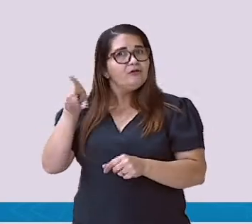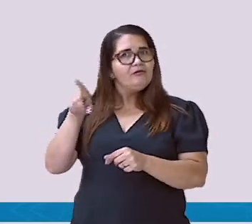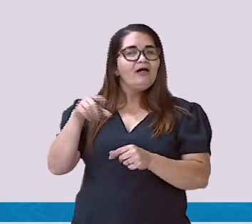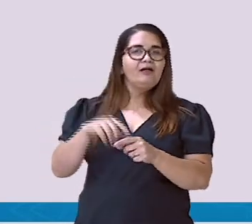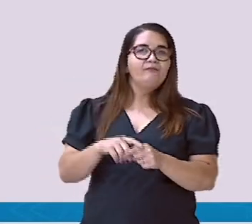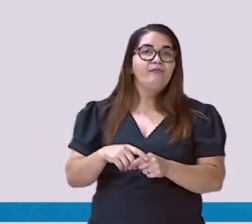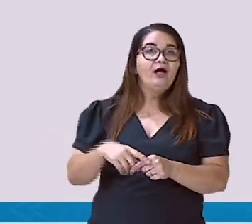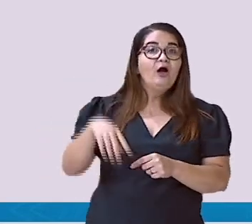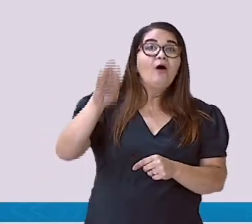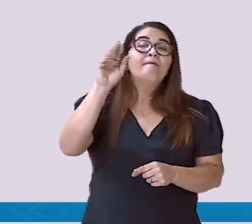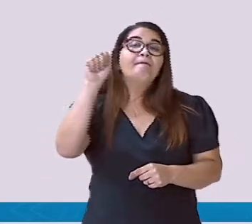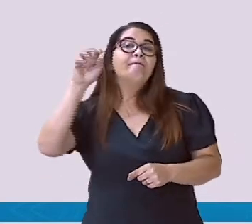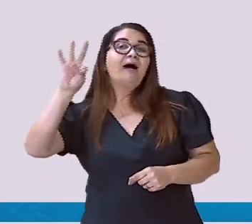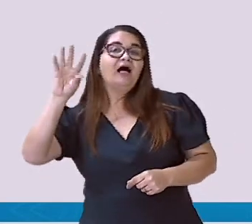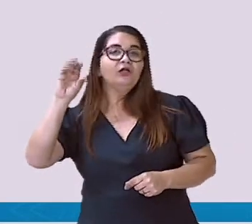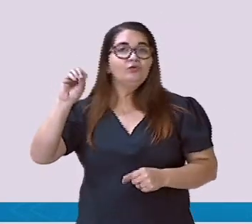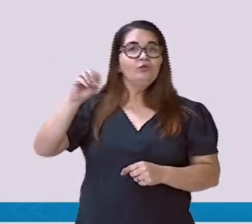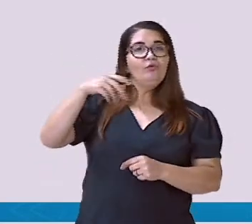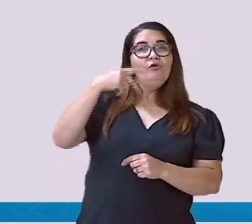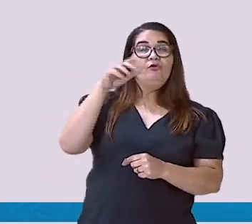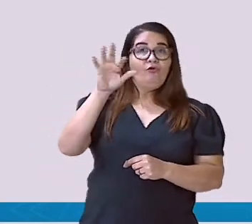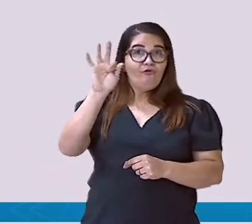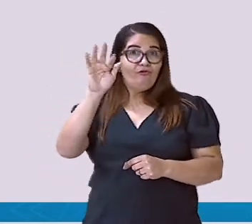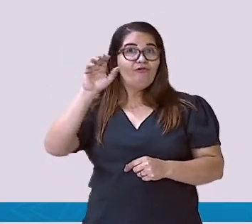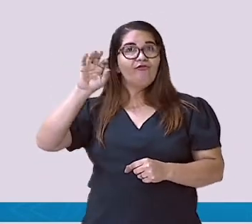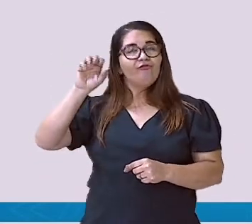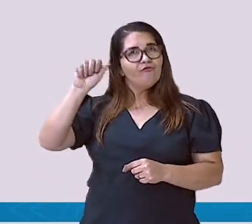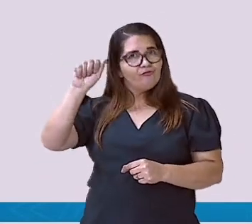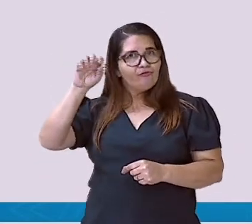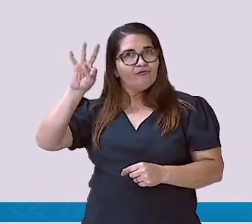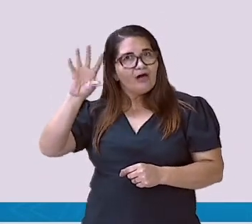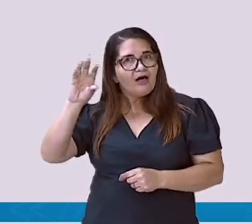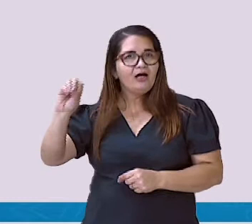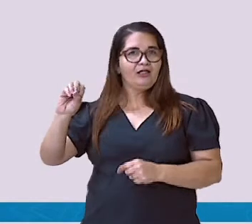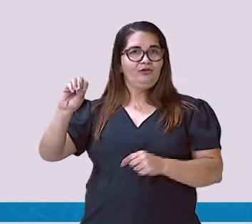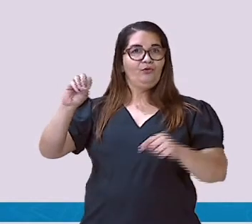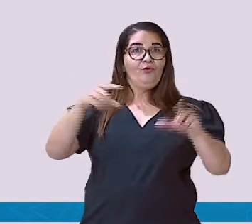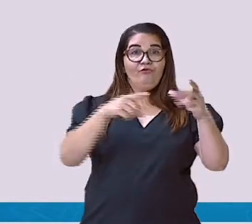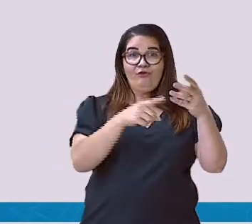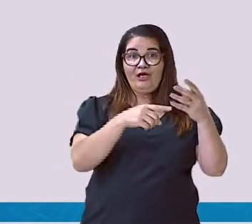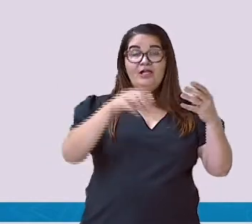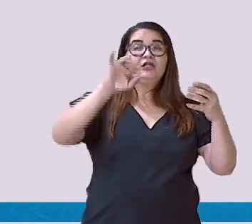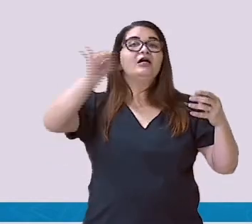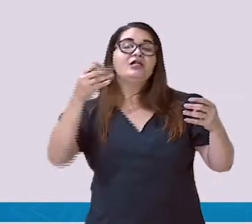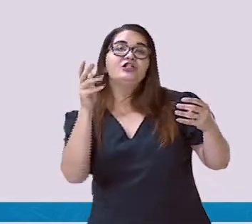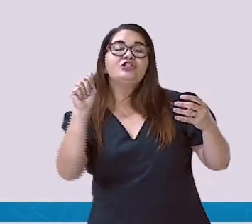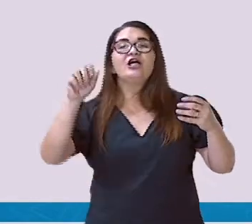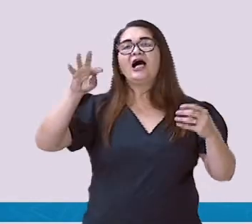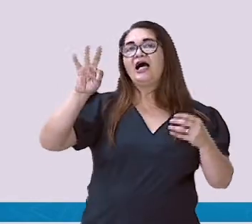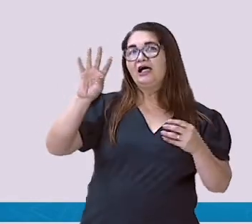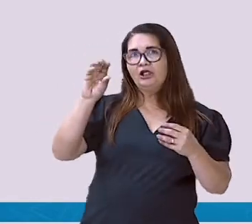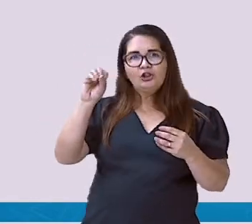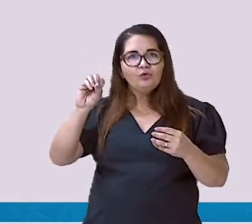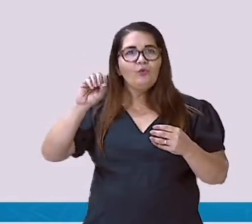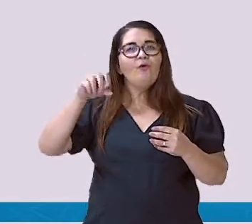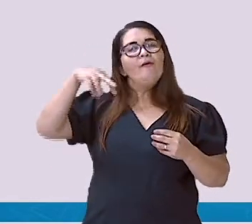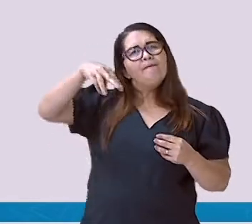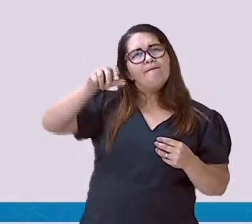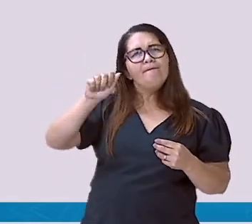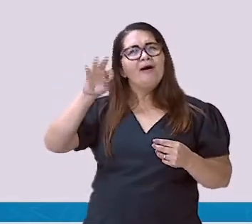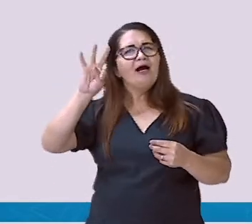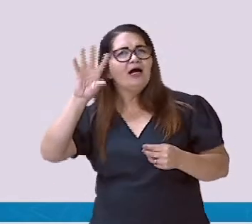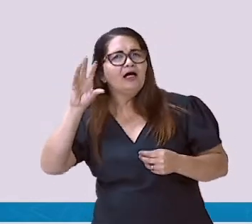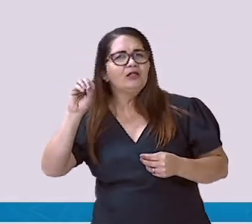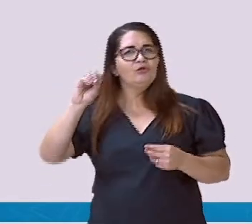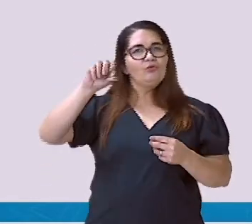Bato, fato, gato, jato, mato,